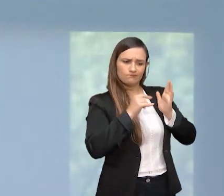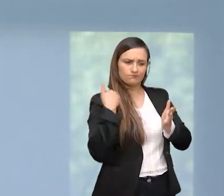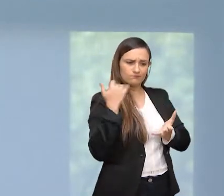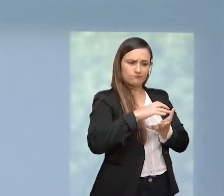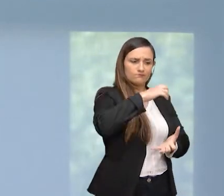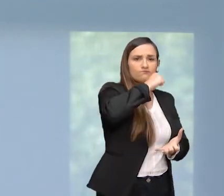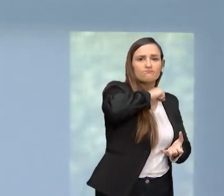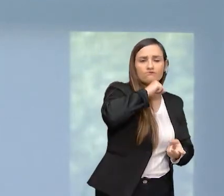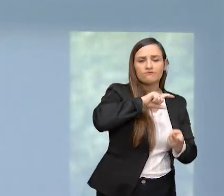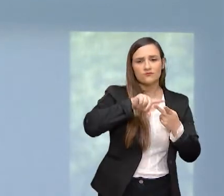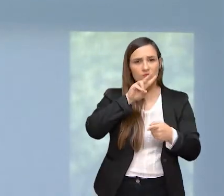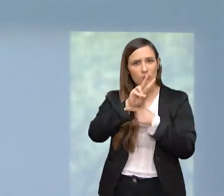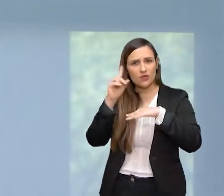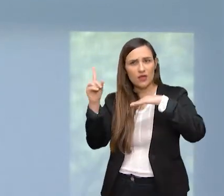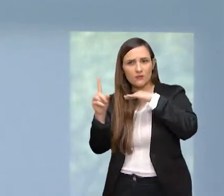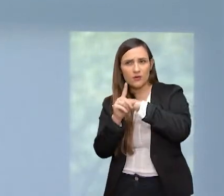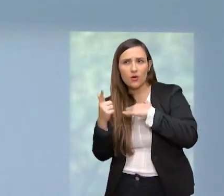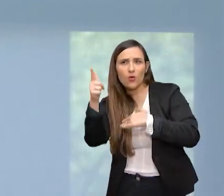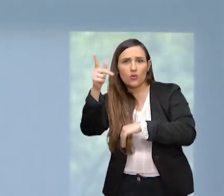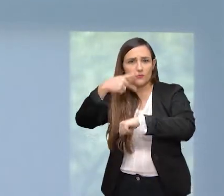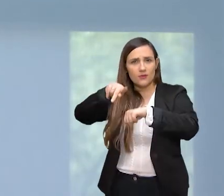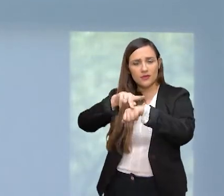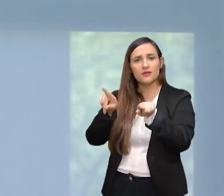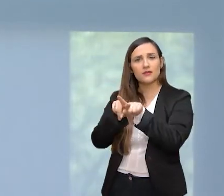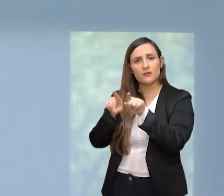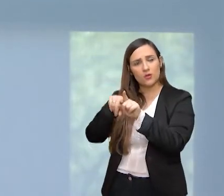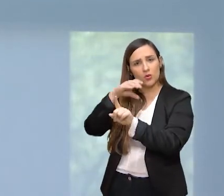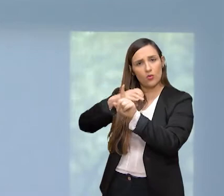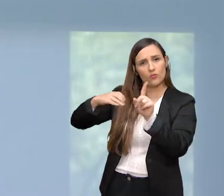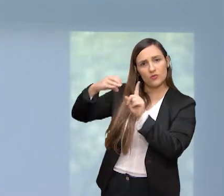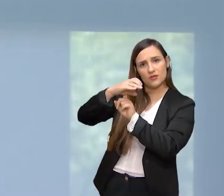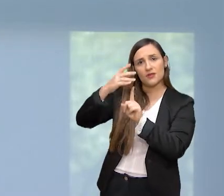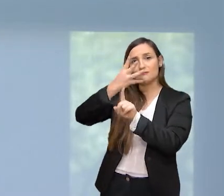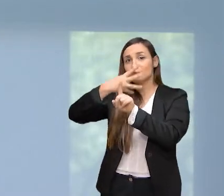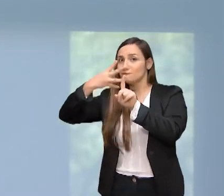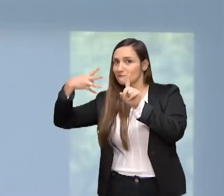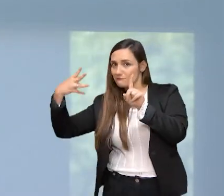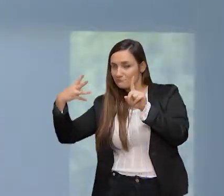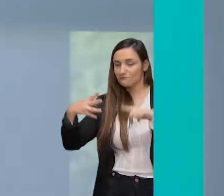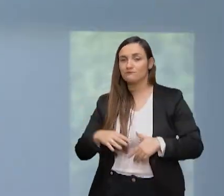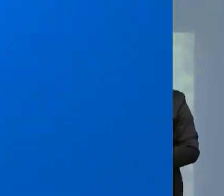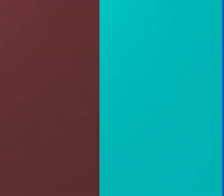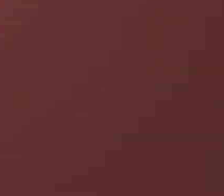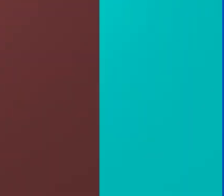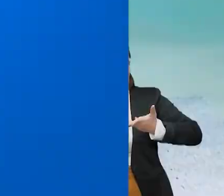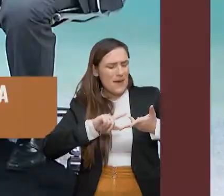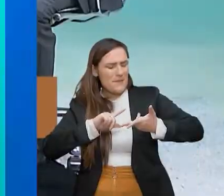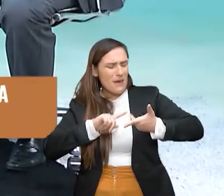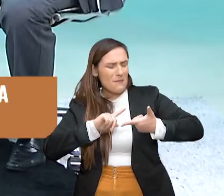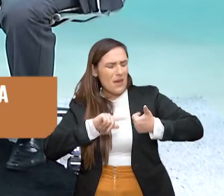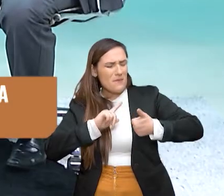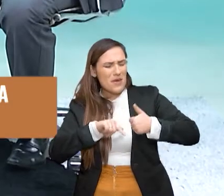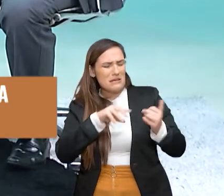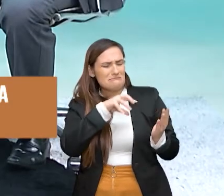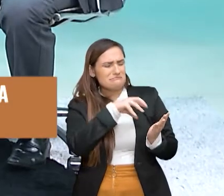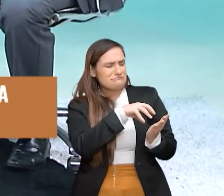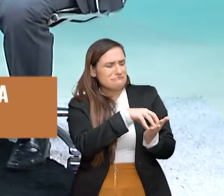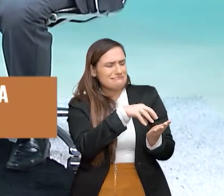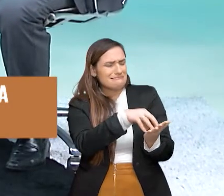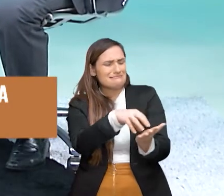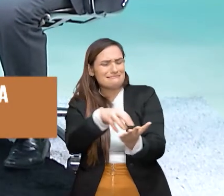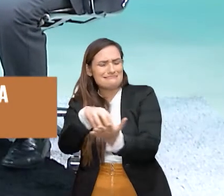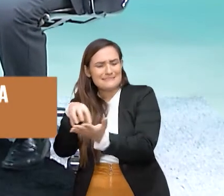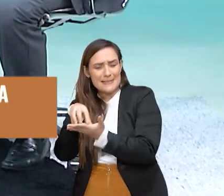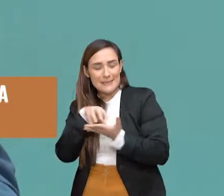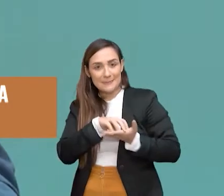dos idosos, refugiados e comunidade LGBTQIA+. Hoje, o NAI